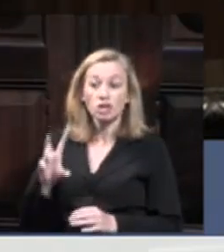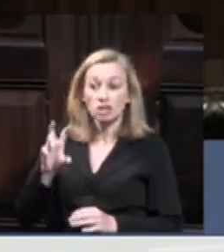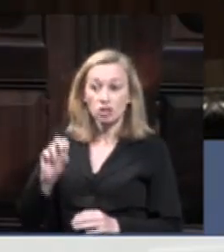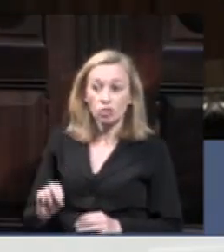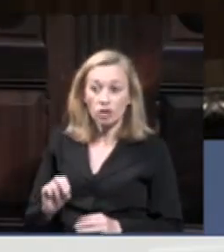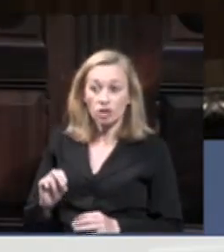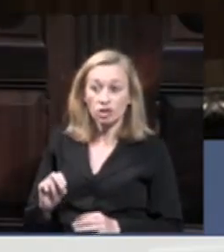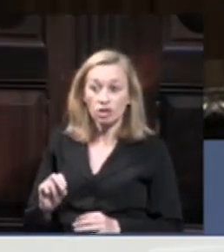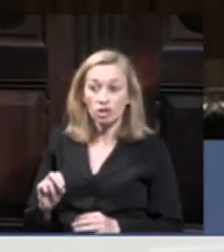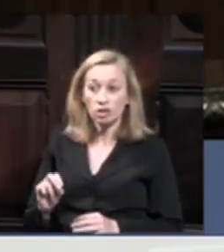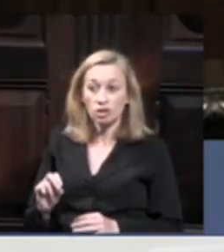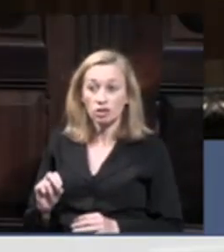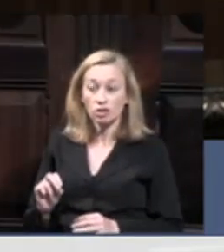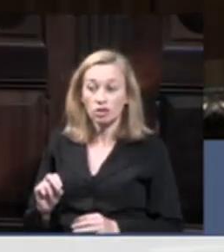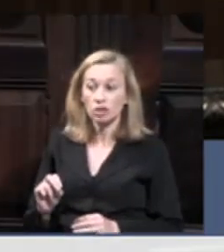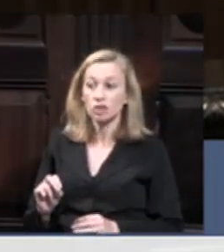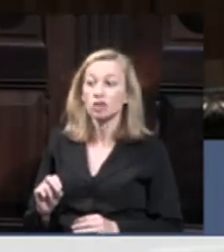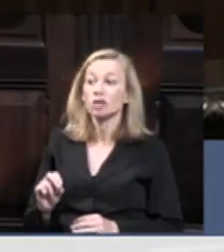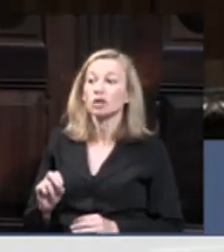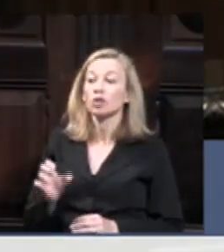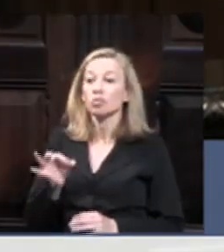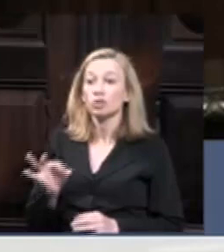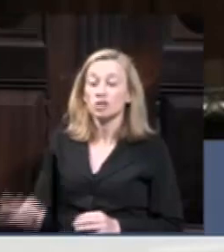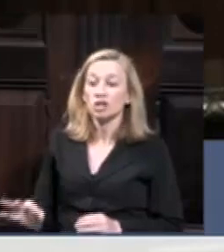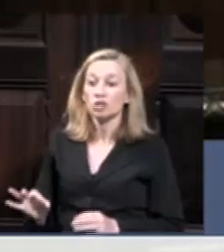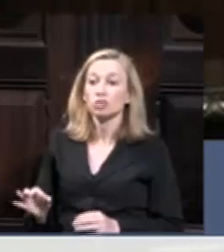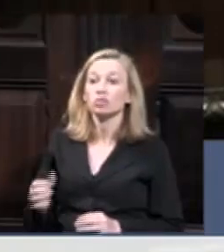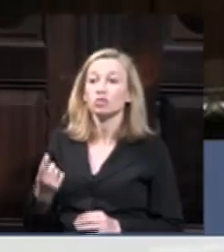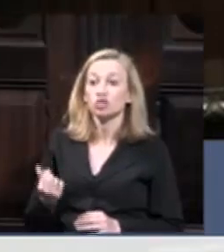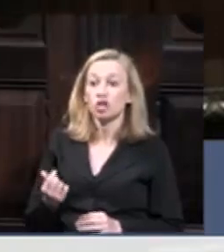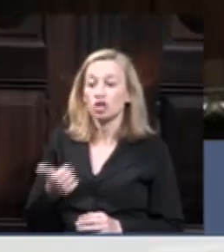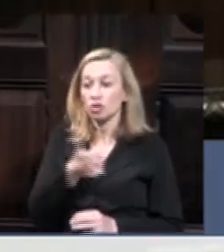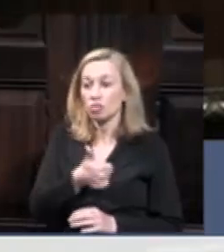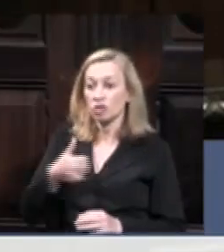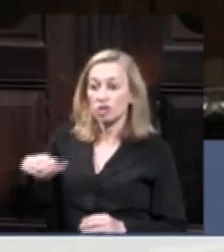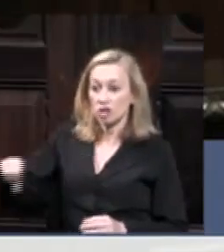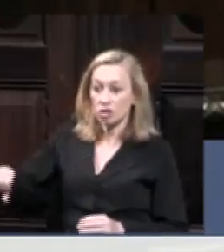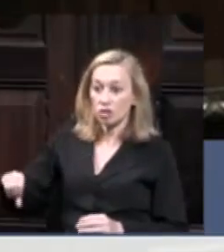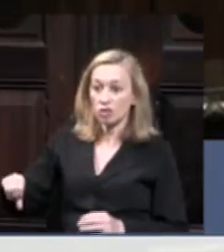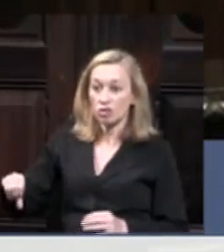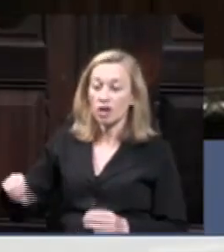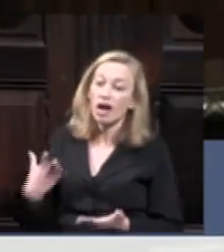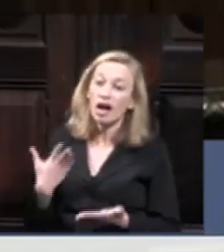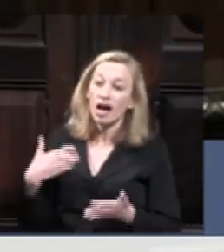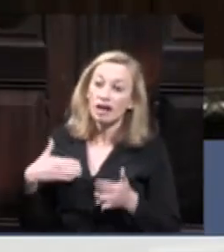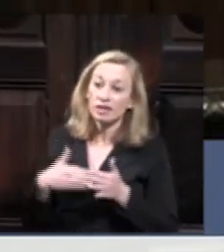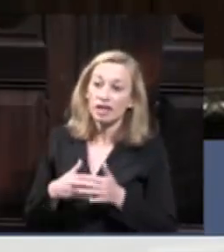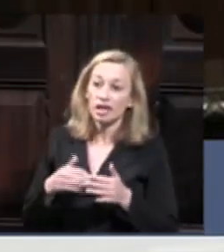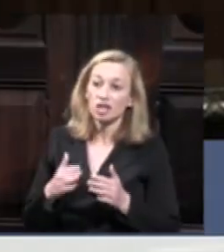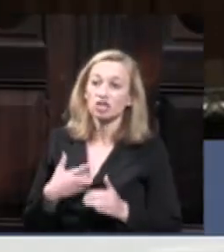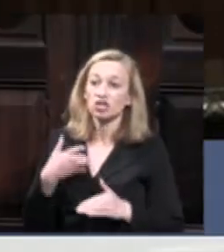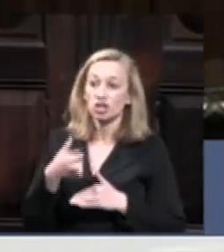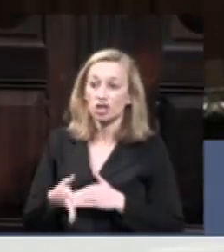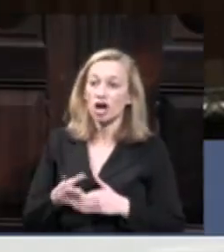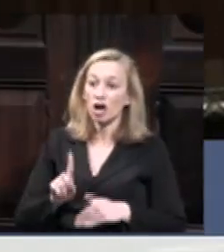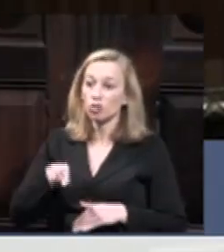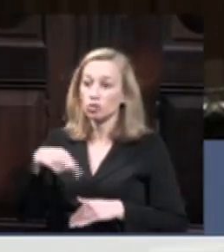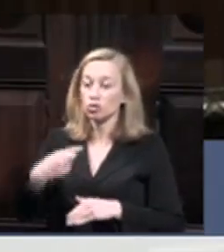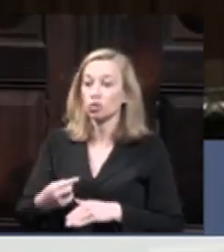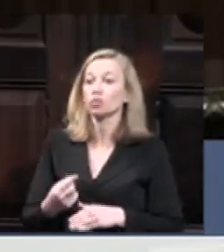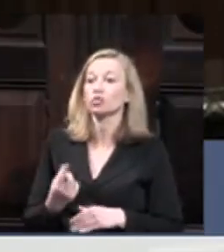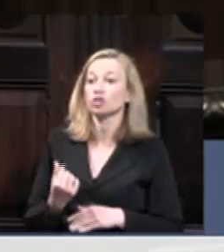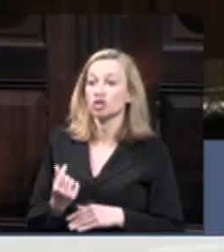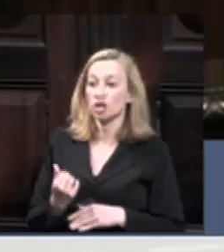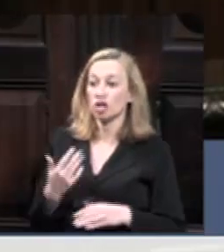50% do orçamento em 2019, até chegar à integralidade dos repasses duodecimais dos orçamentos aprovados nesta